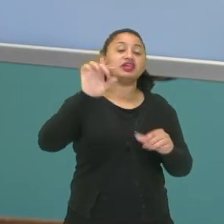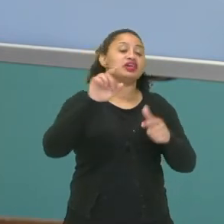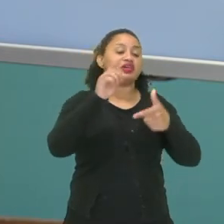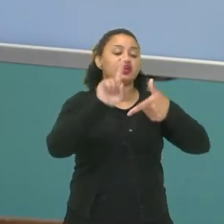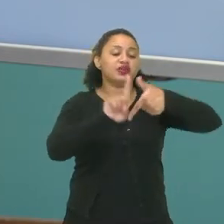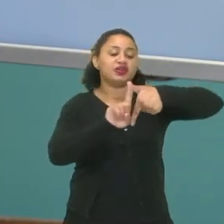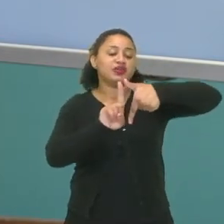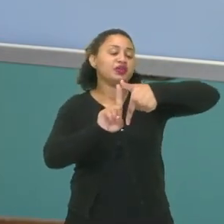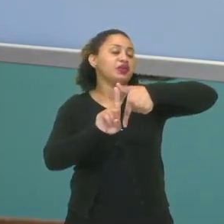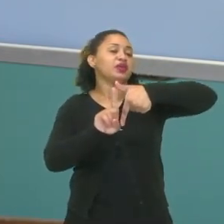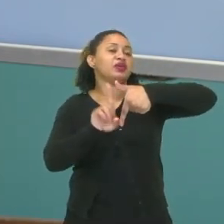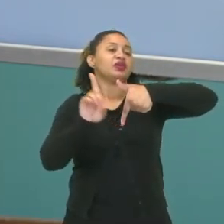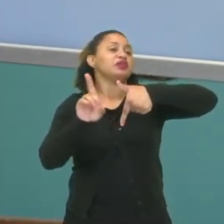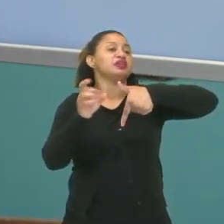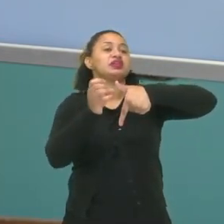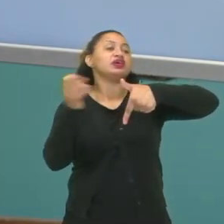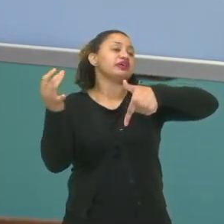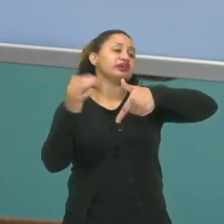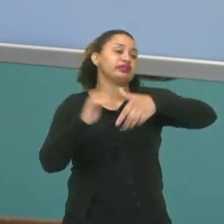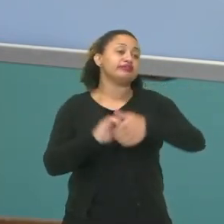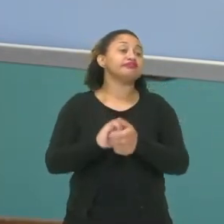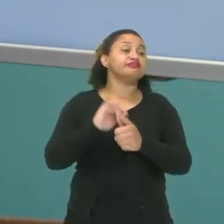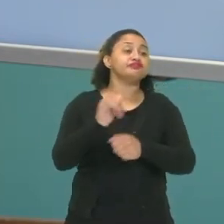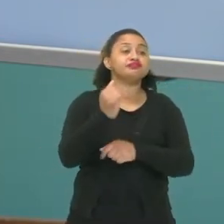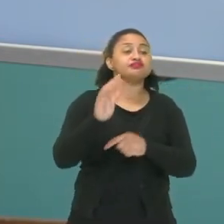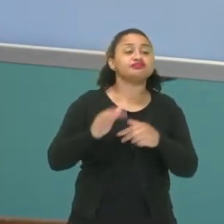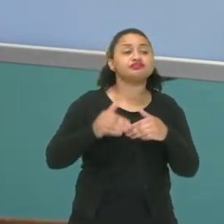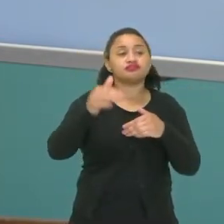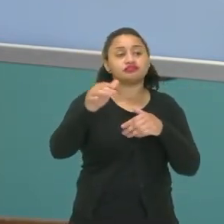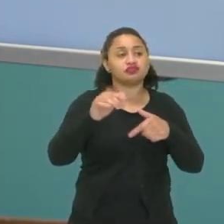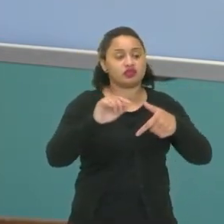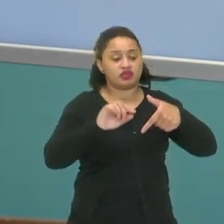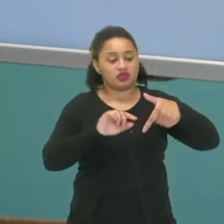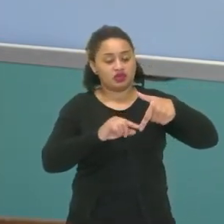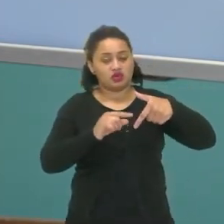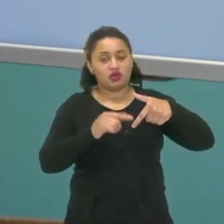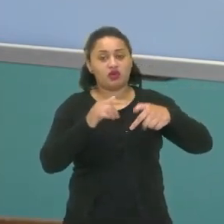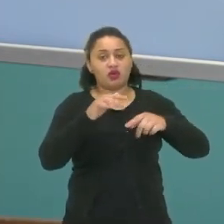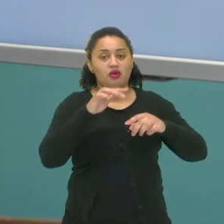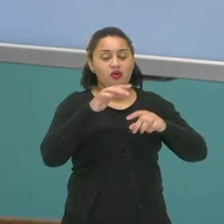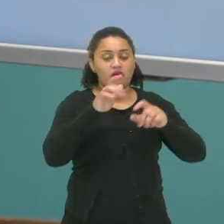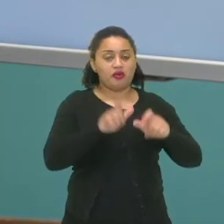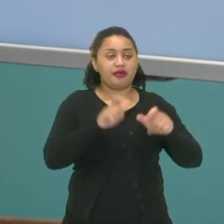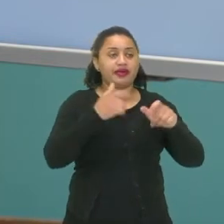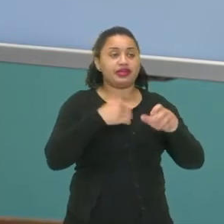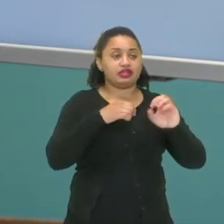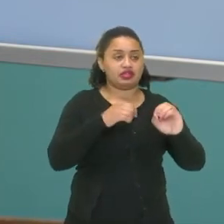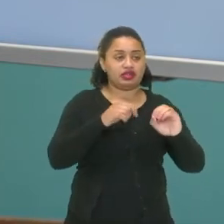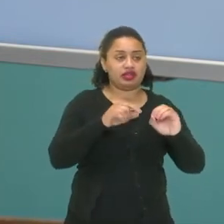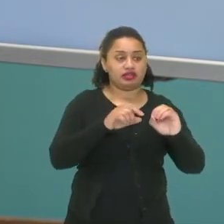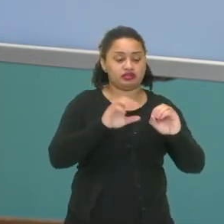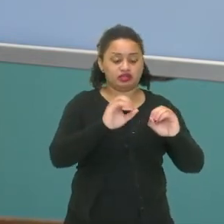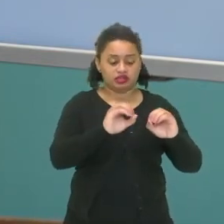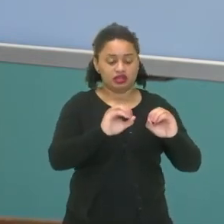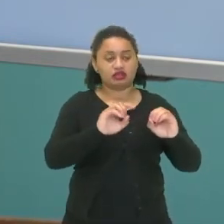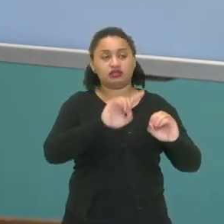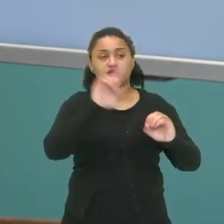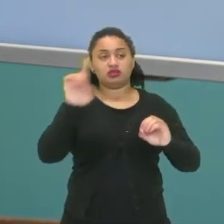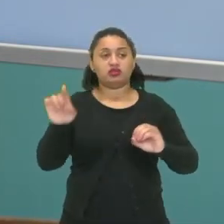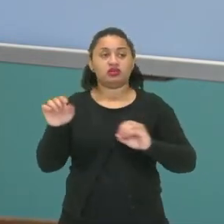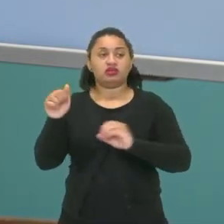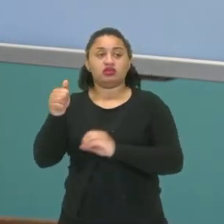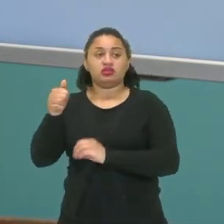ó, só para aproveitar já o passo lá na frente, essa localização do ponto é 0, 0, essa daqui é